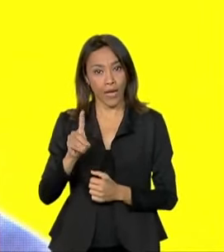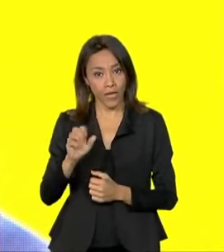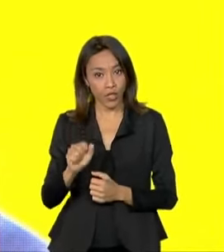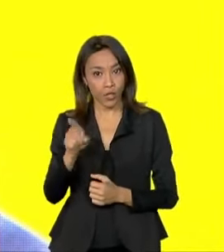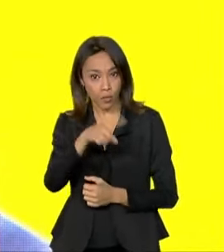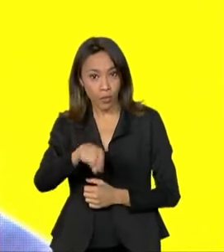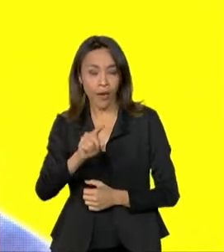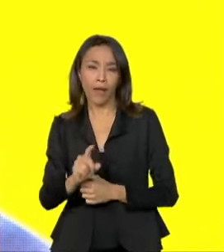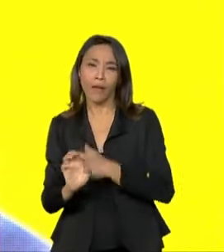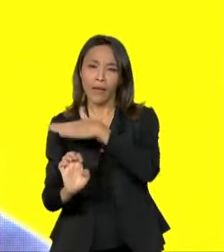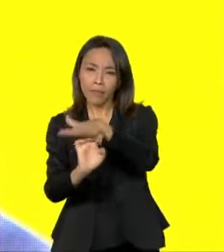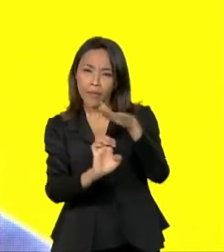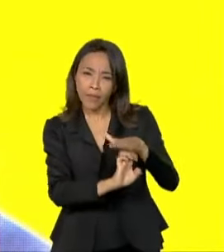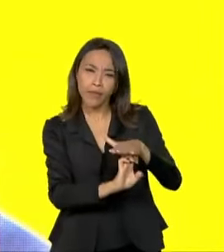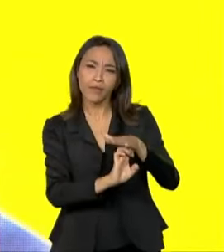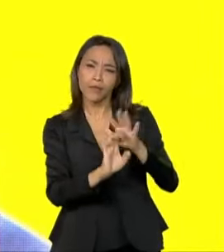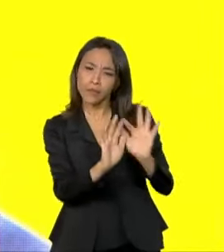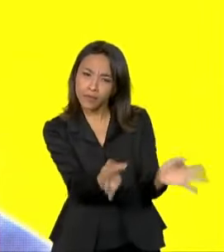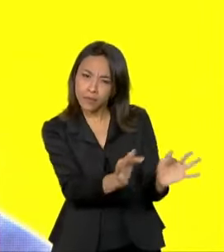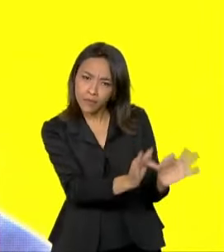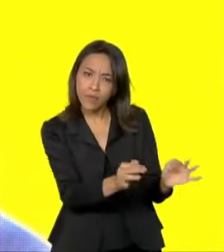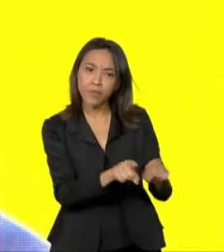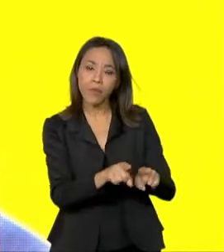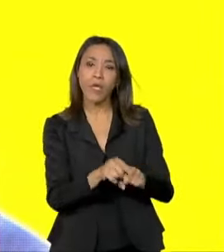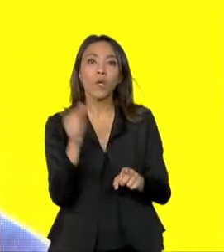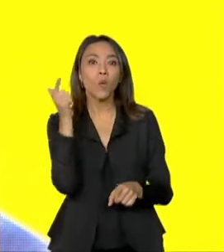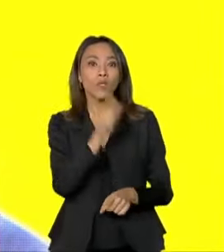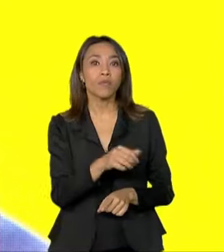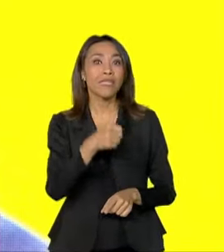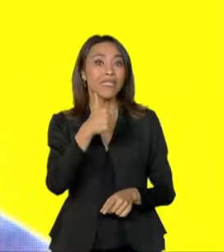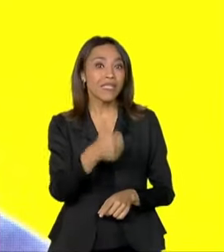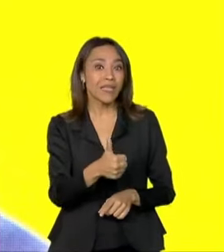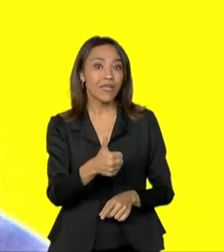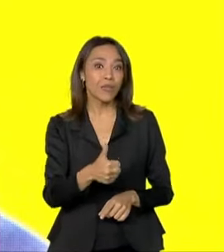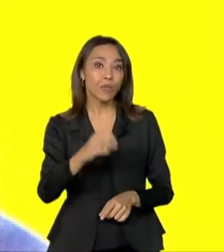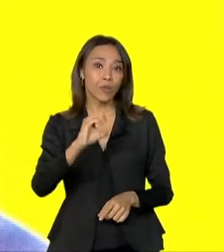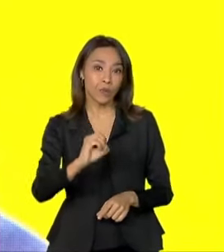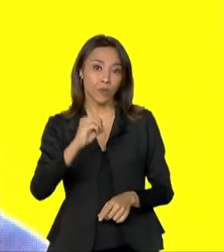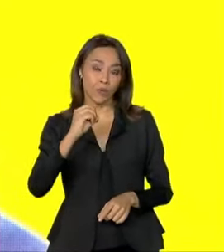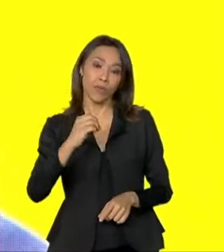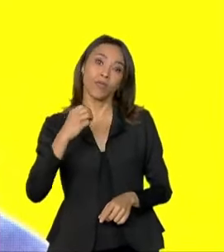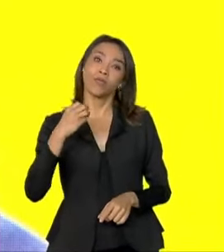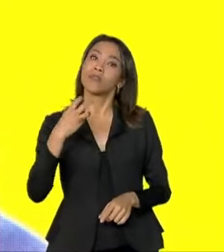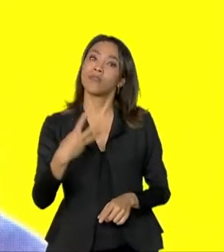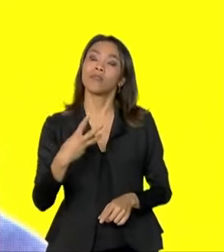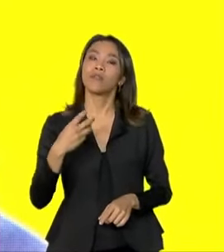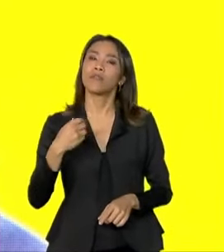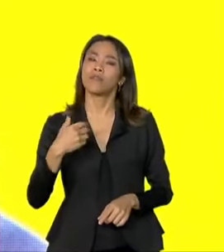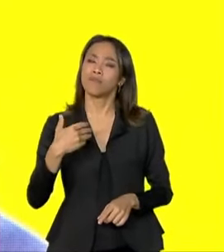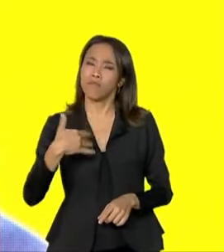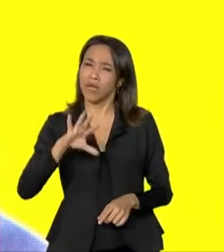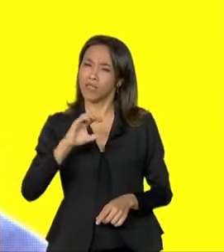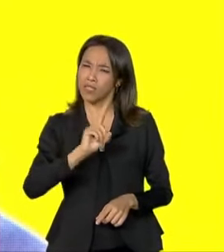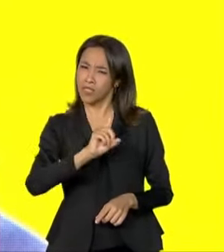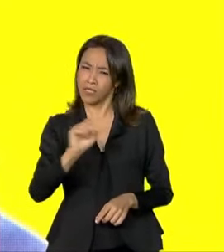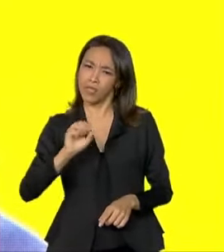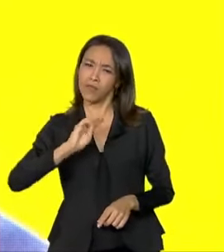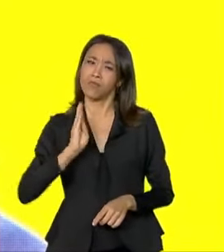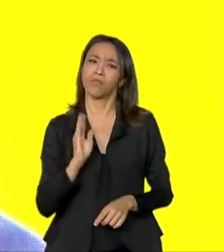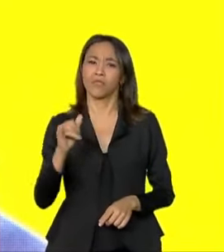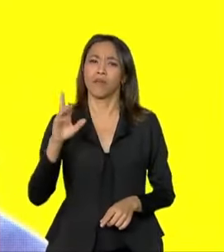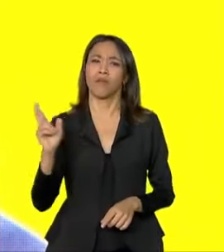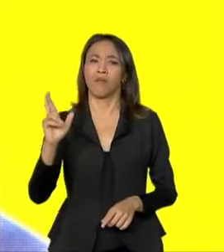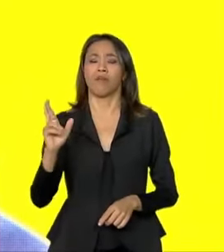empresas superou pela primeira vez a marca histórica de 103 bilhões de reais, 20% a mais comparado a